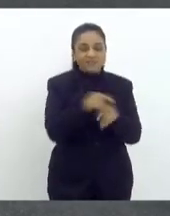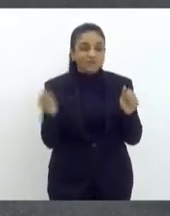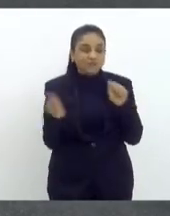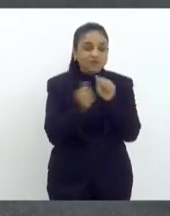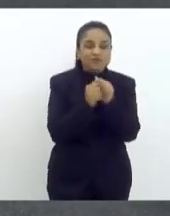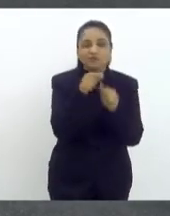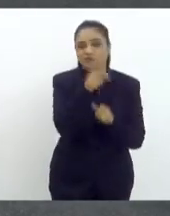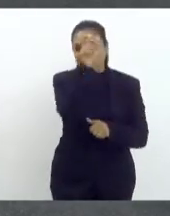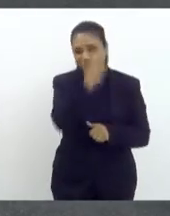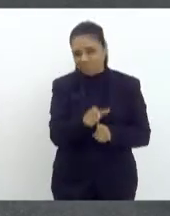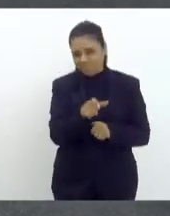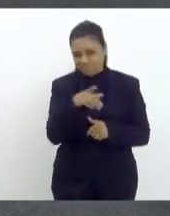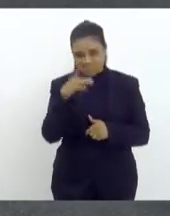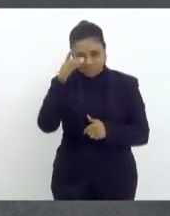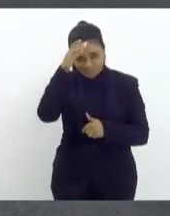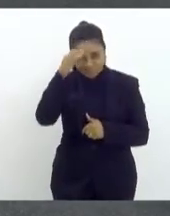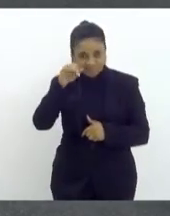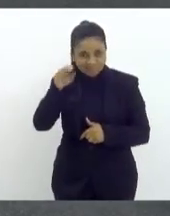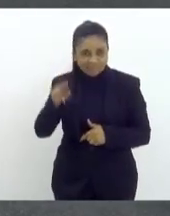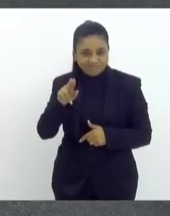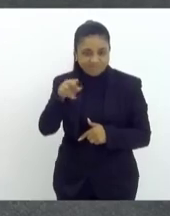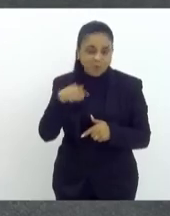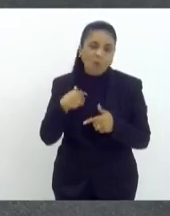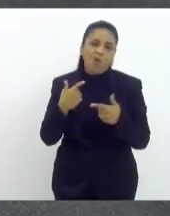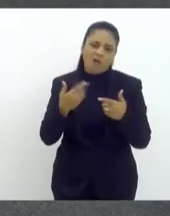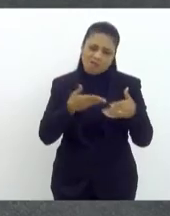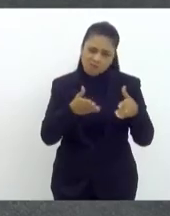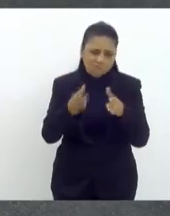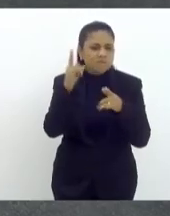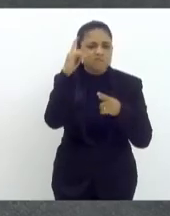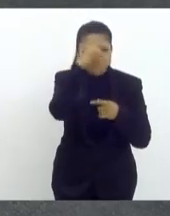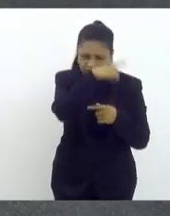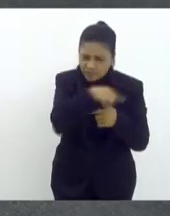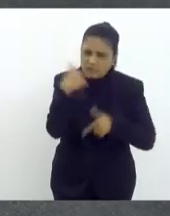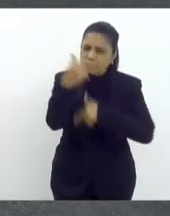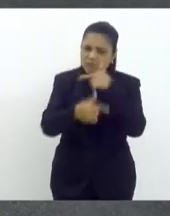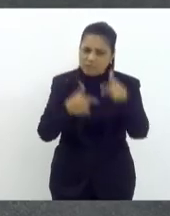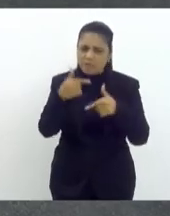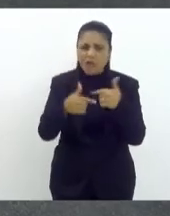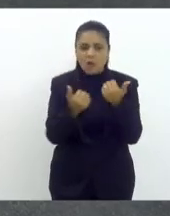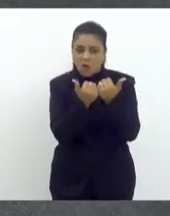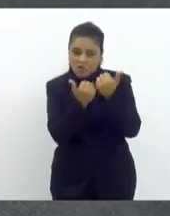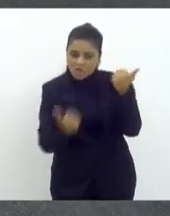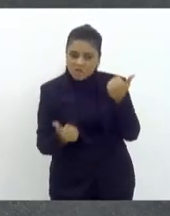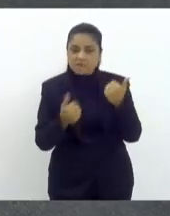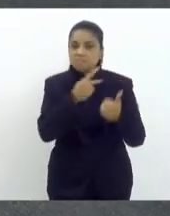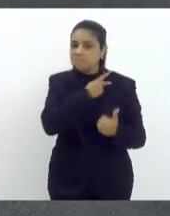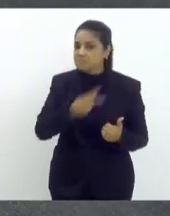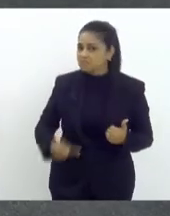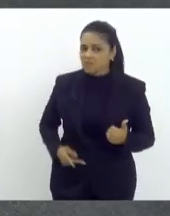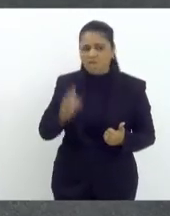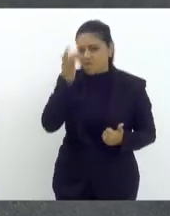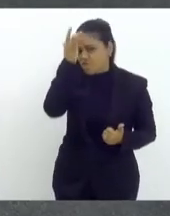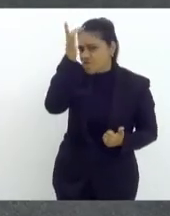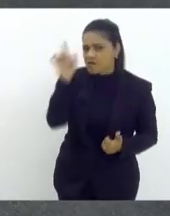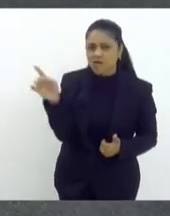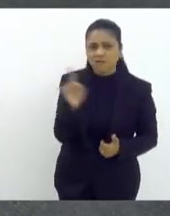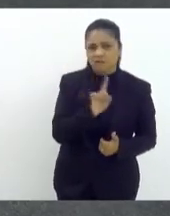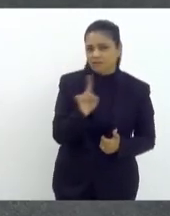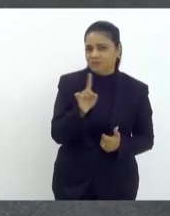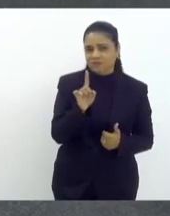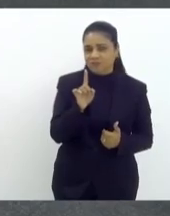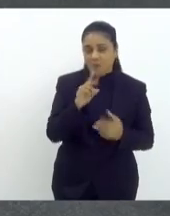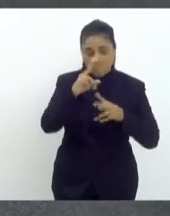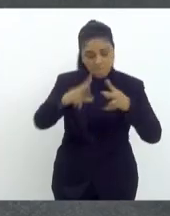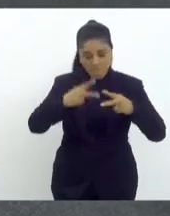excelência porque é um caminho tortuoso a gente sabe que a vice-presidência que a senhora ocupa hoje não foi fácil não